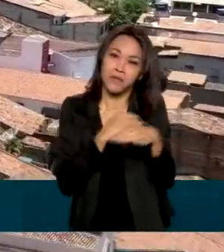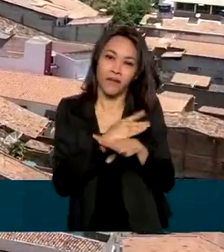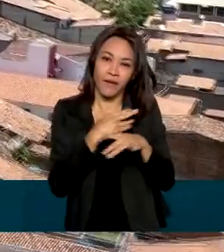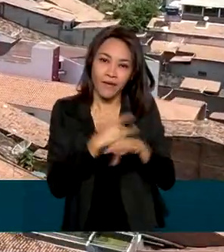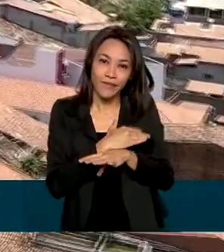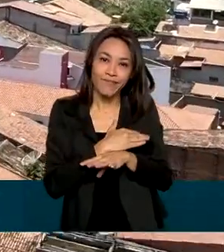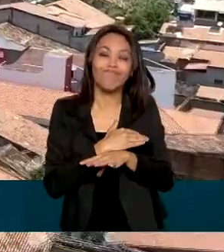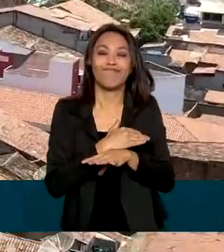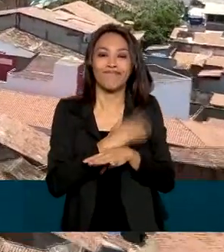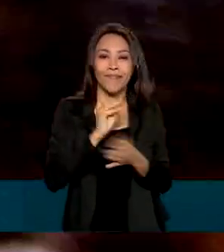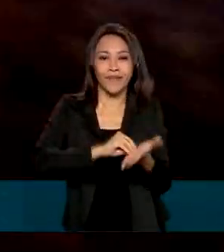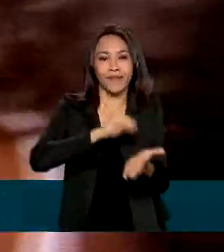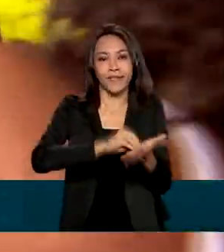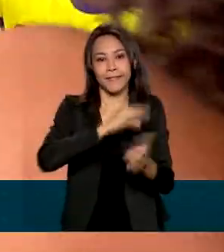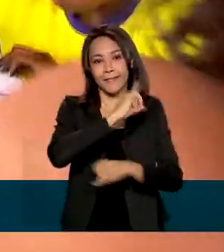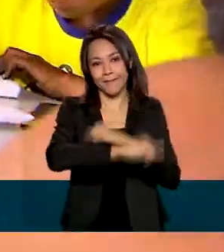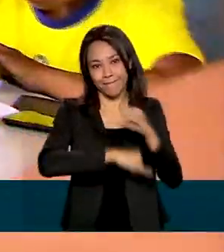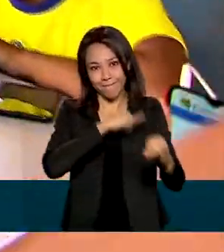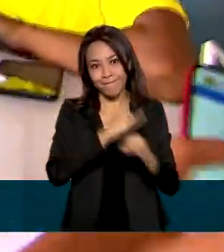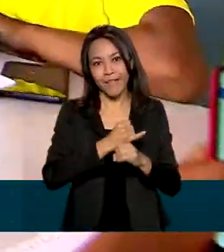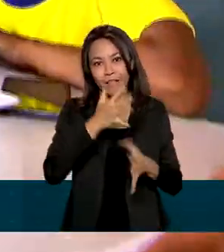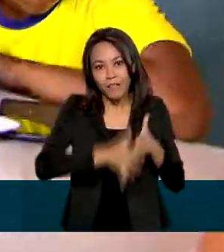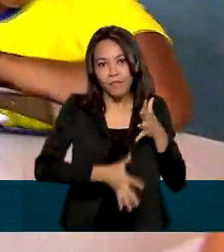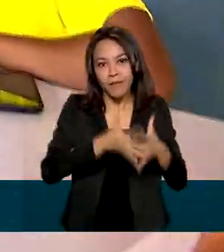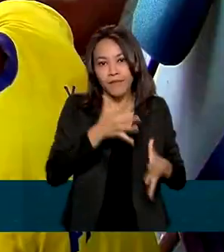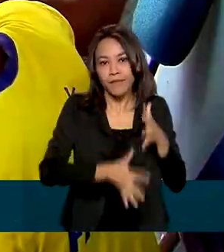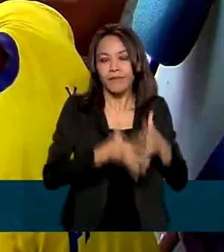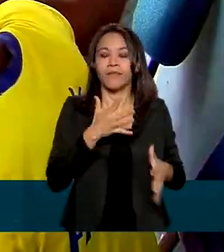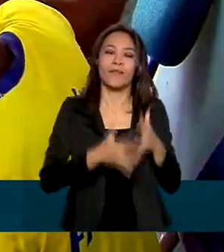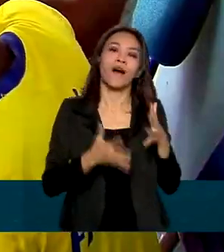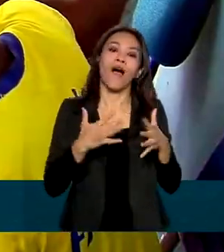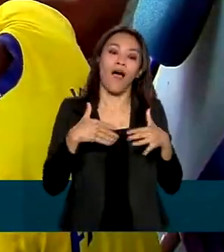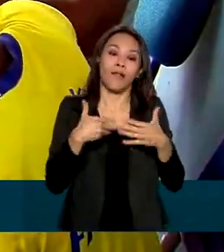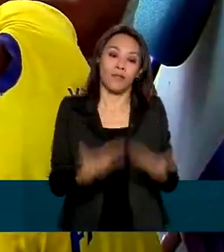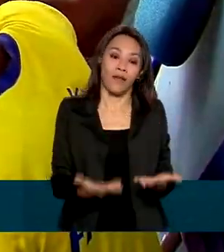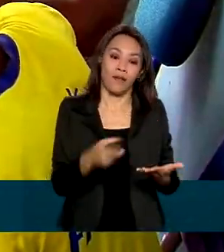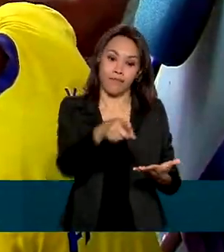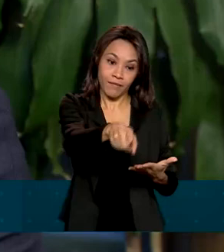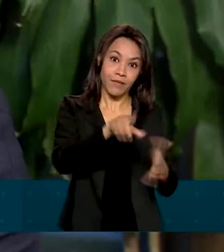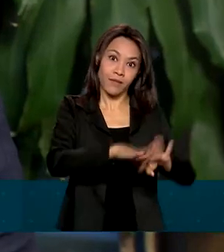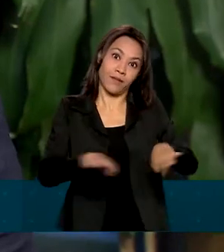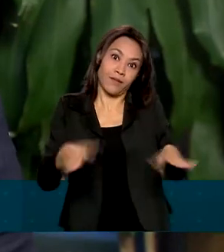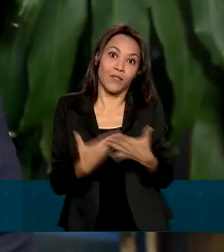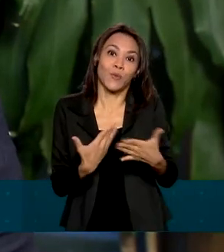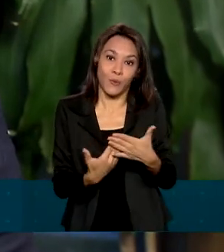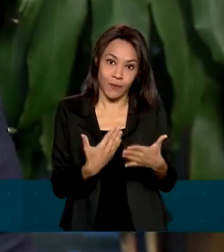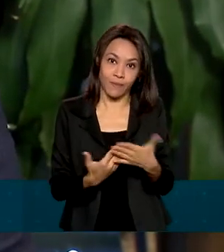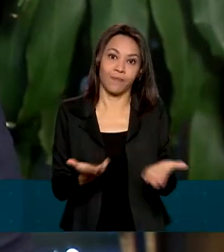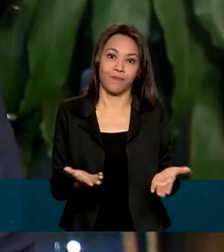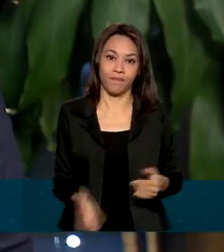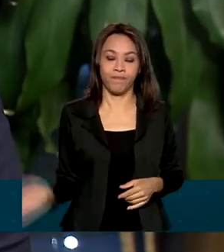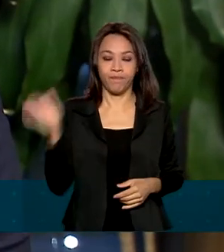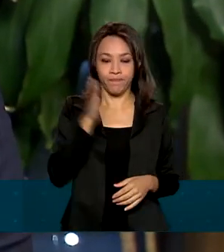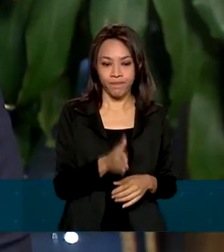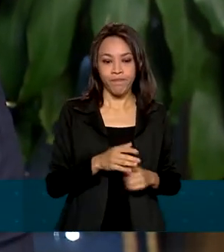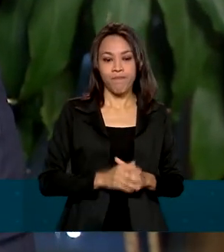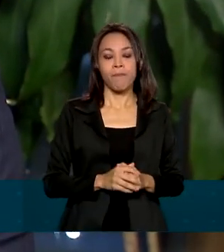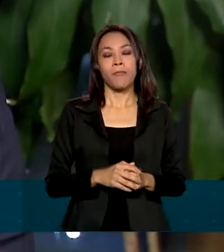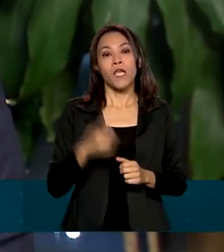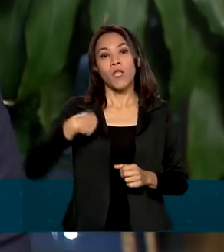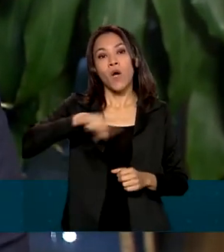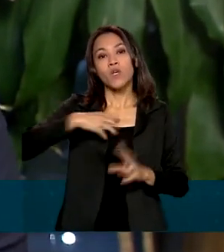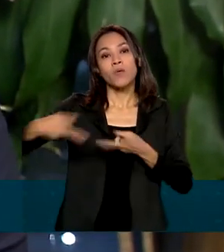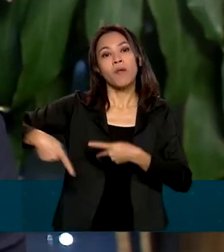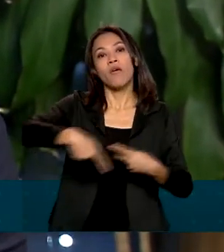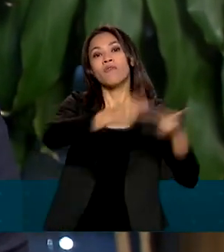a falta de conexão era um empecilho até mesmo para as crianças estudarem e a gente tá levando a chave Brasil para